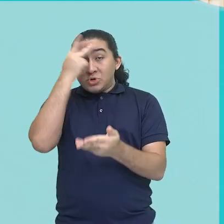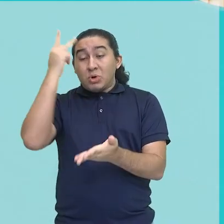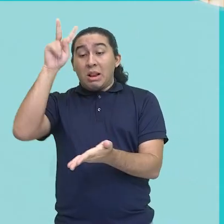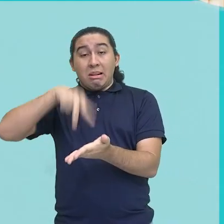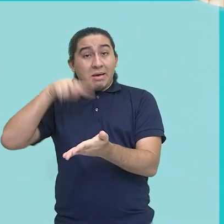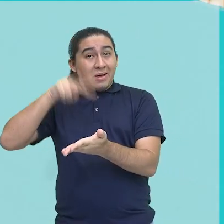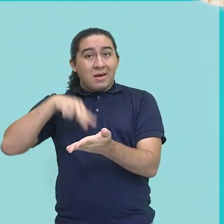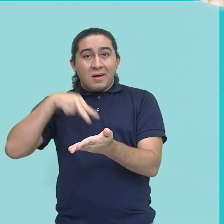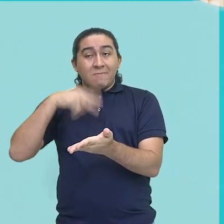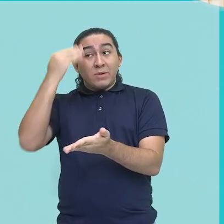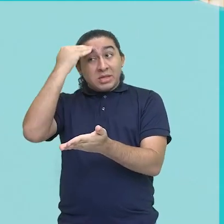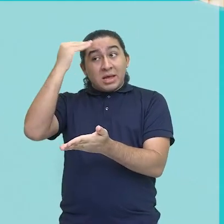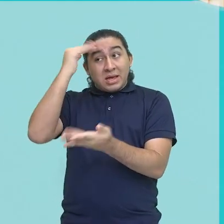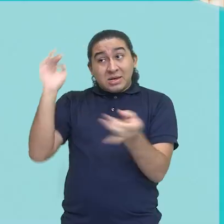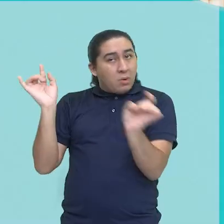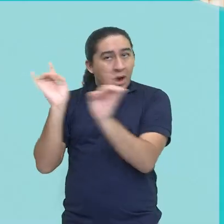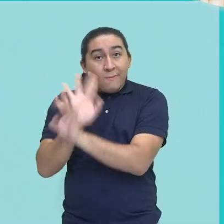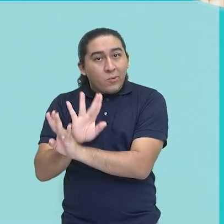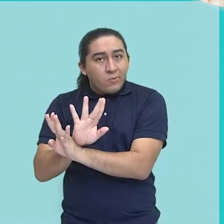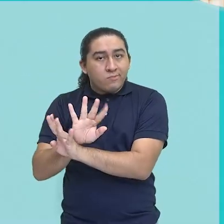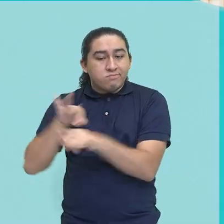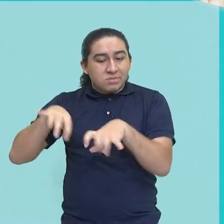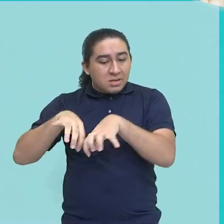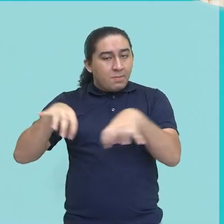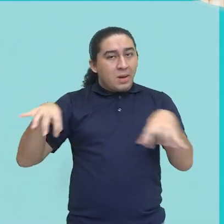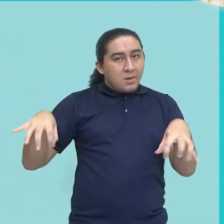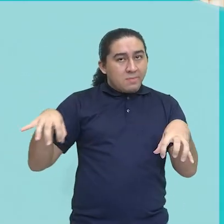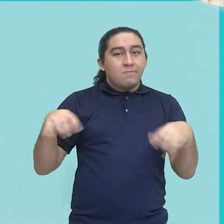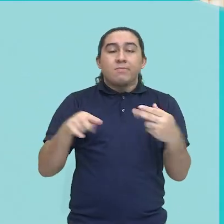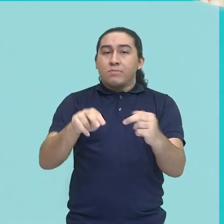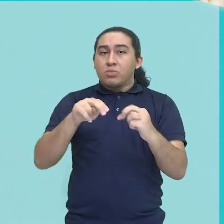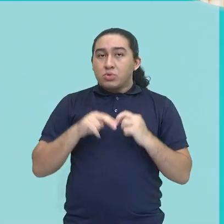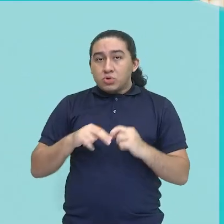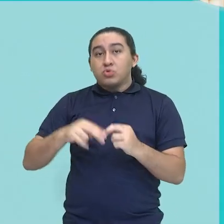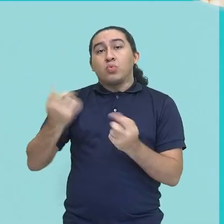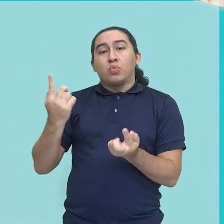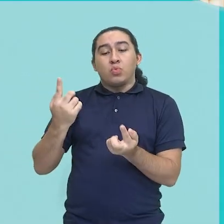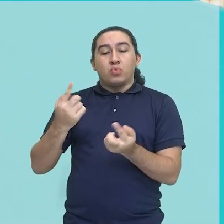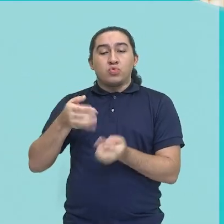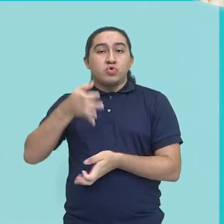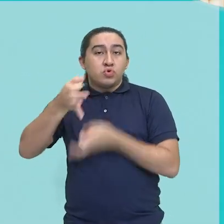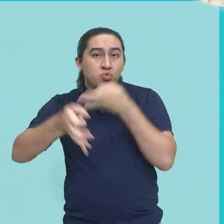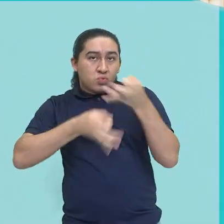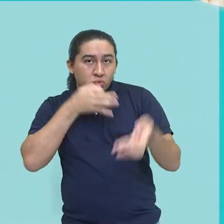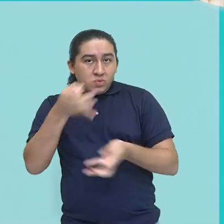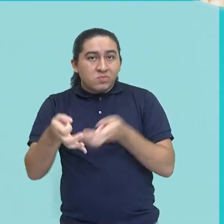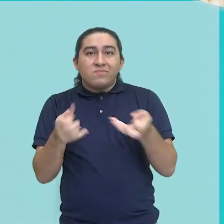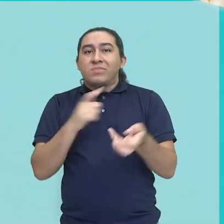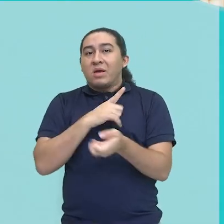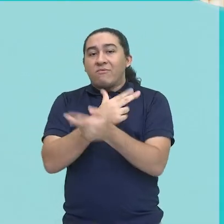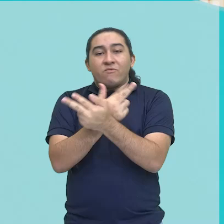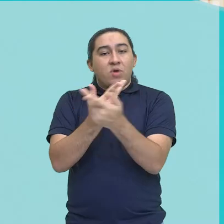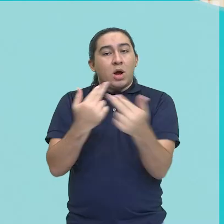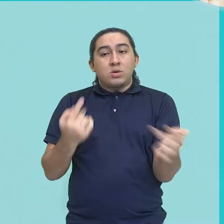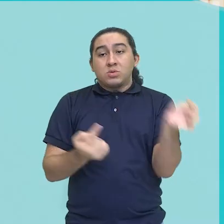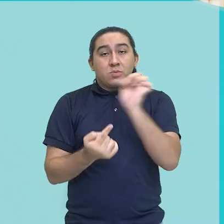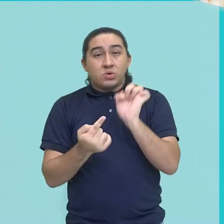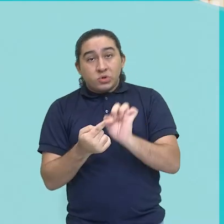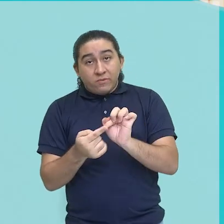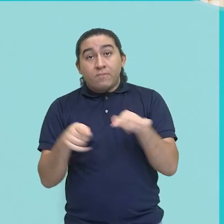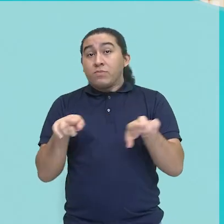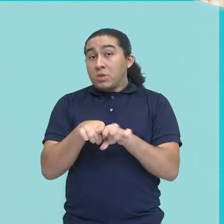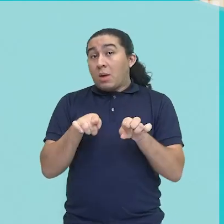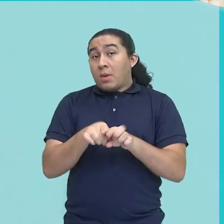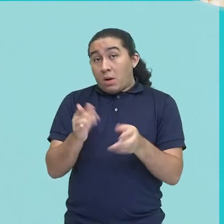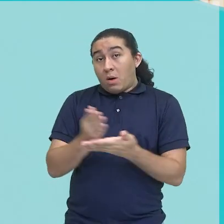querem. É por isso que o discurso, né, ele tem várias intenções e às vezes são